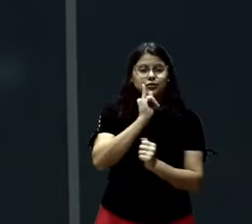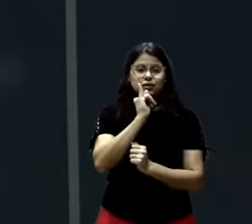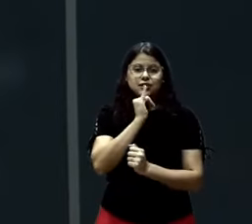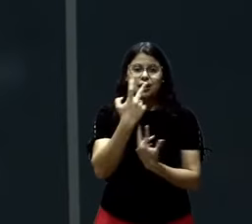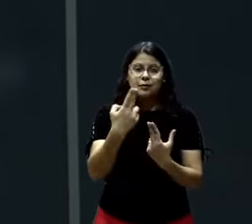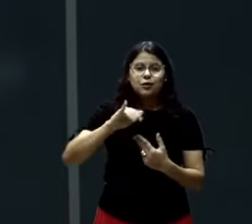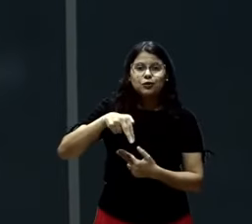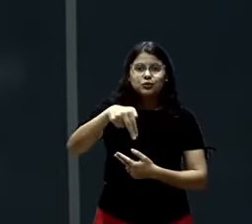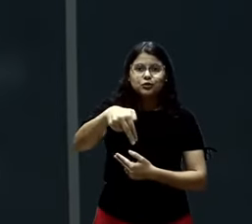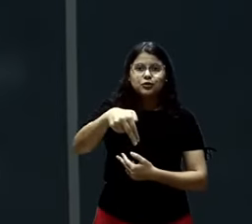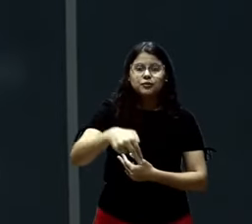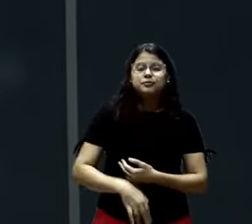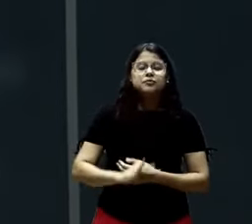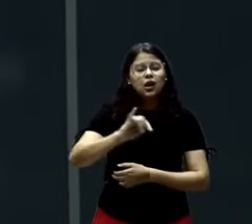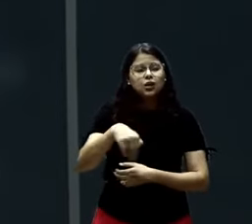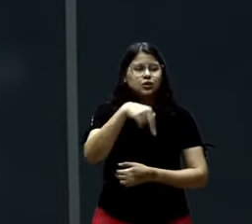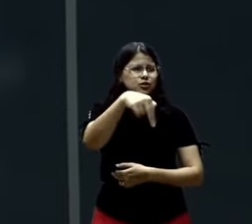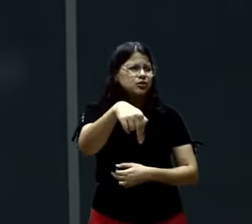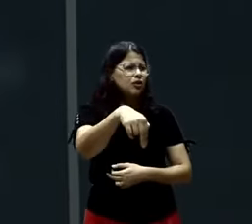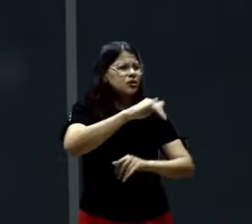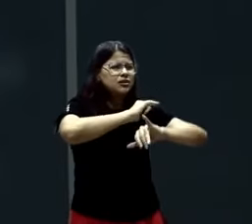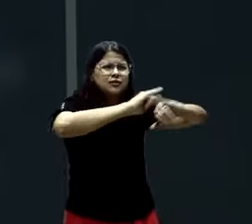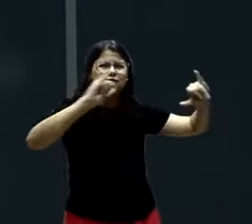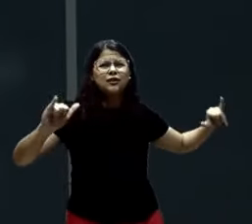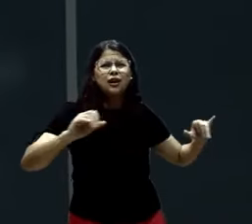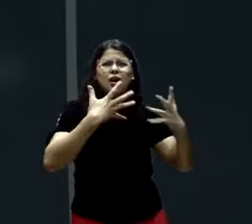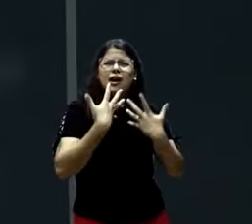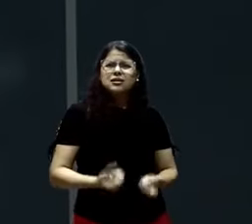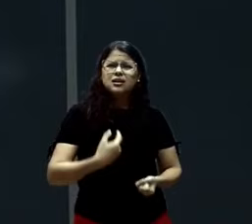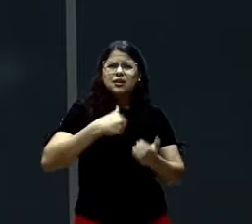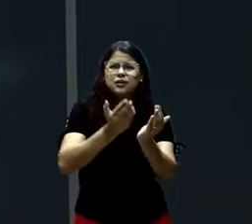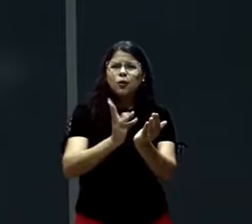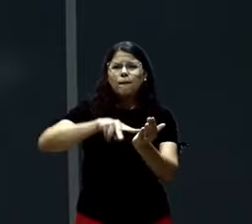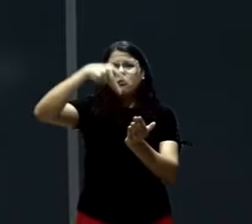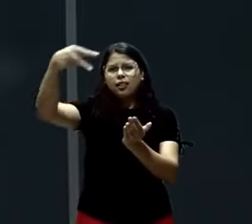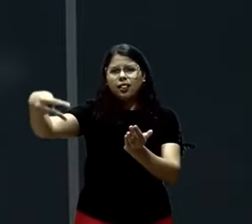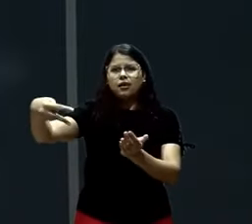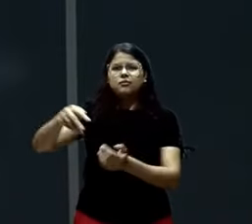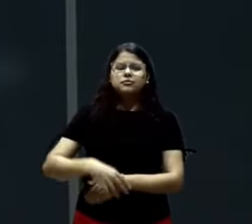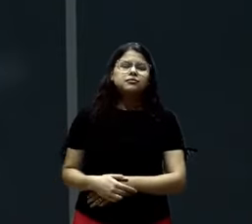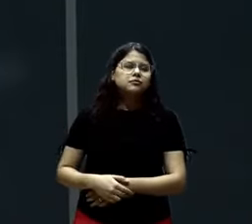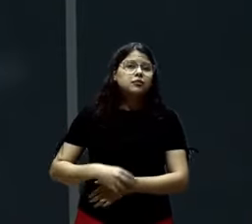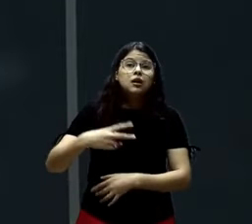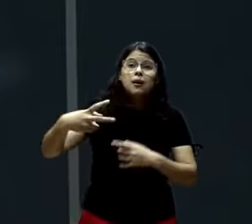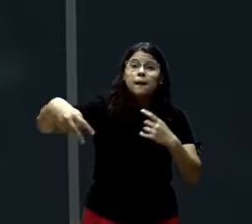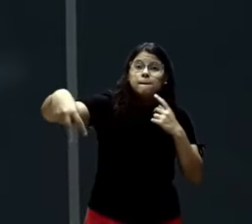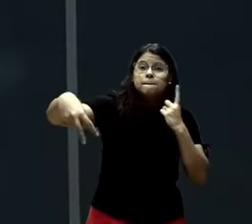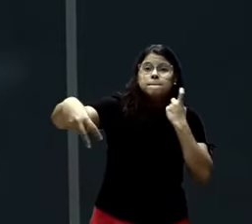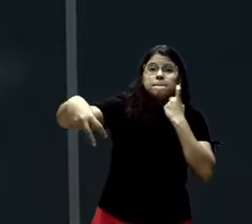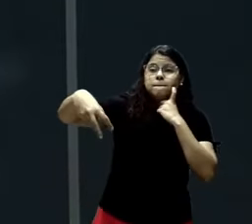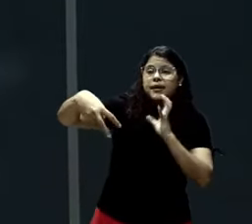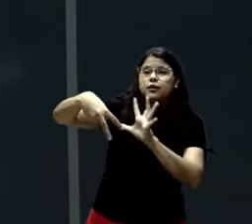Um peixe, grande peixe, uma baleia, eu não sei que bicho é, engole. E ali ele